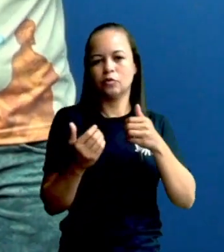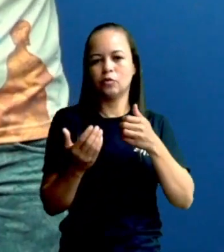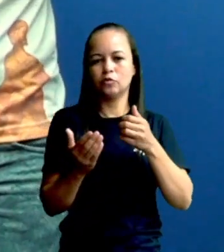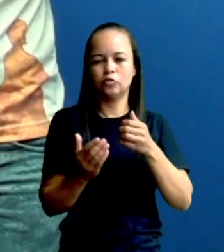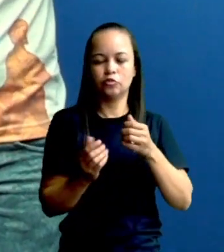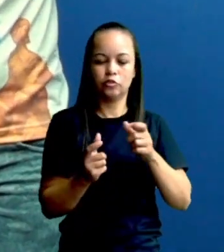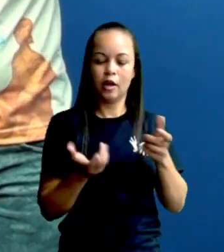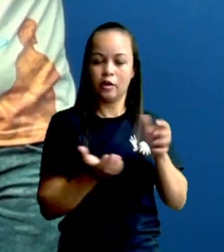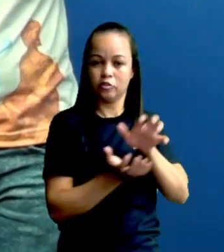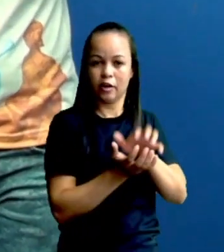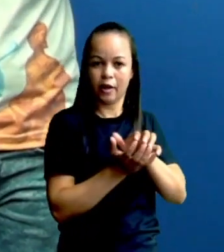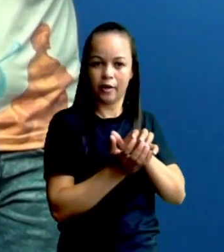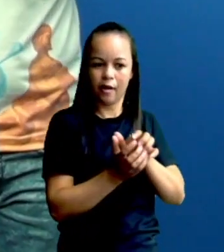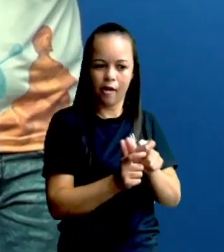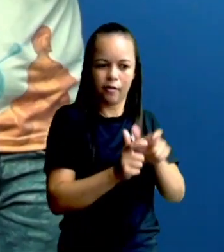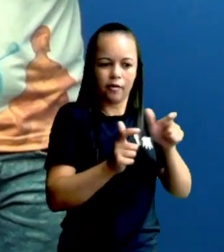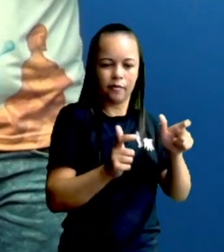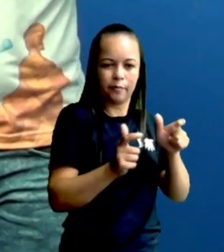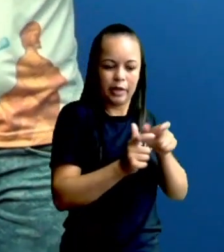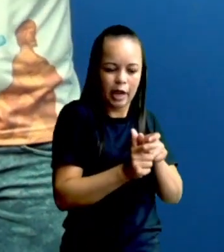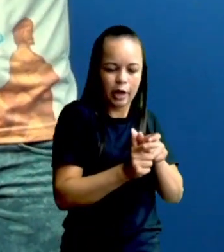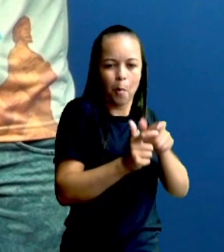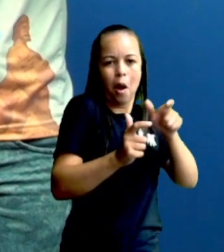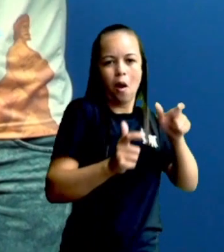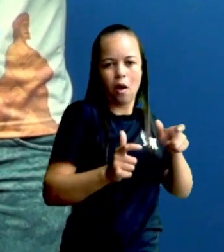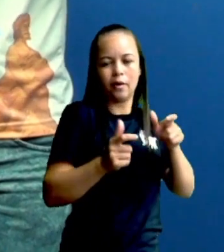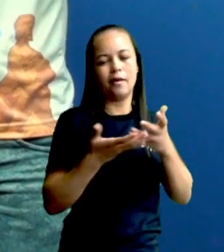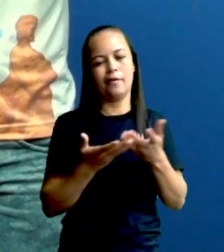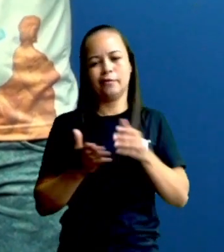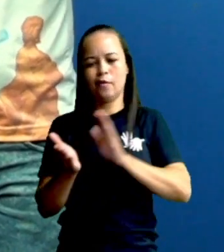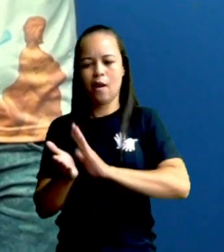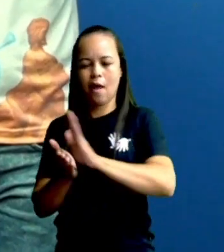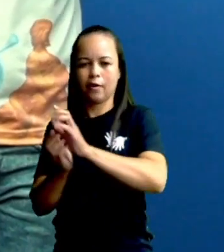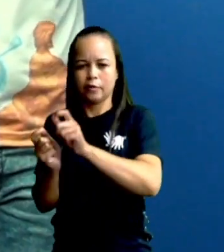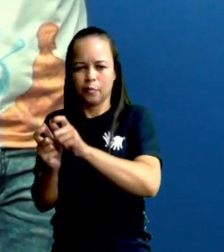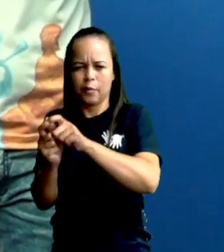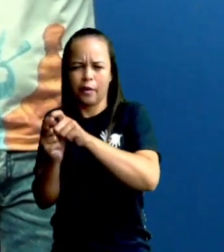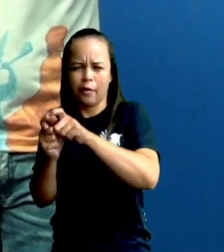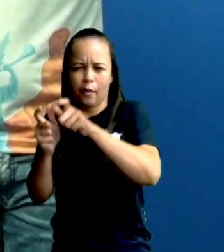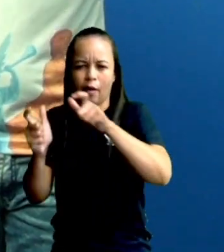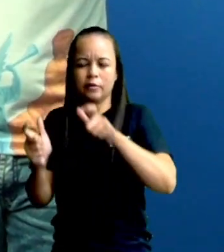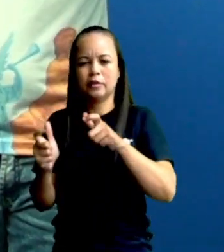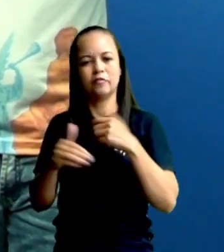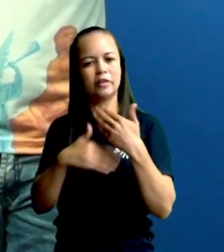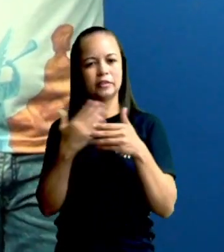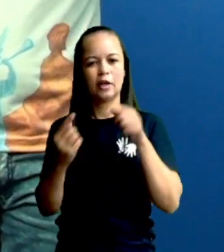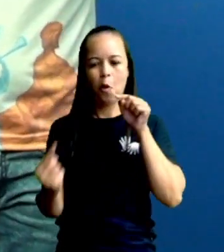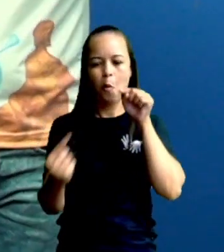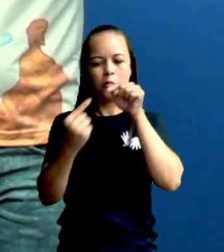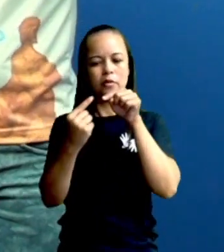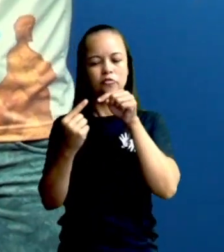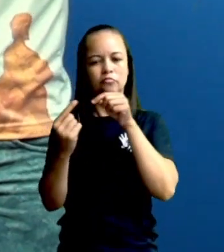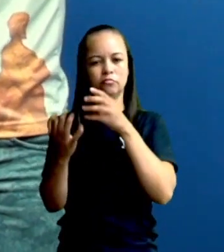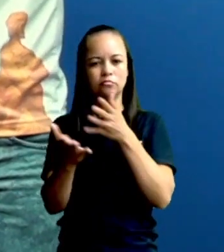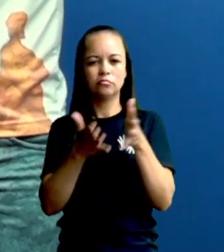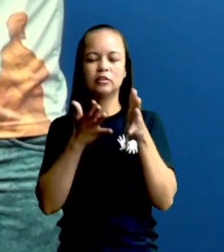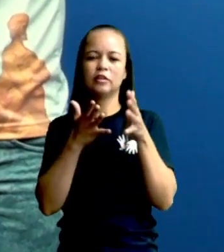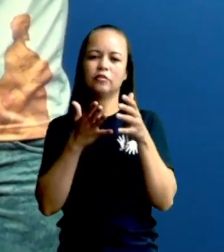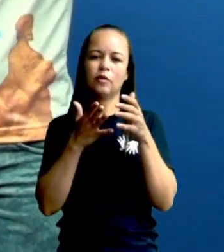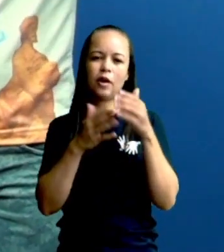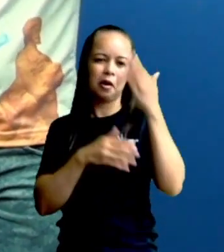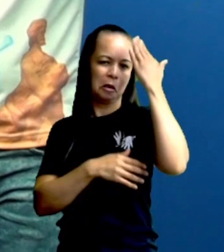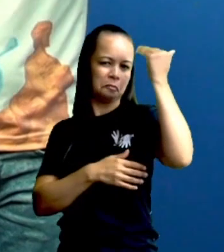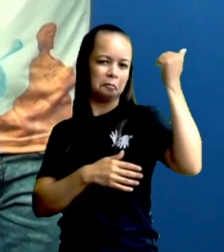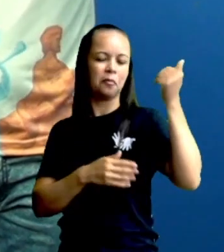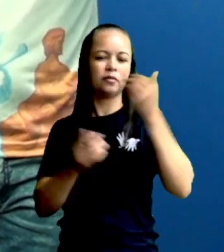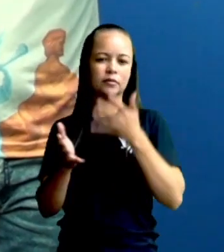uma lagartixa pequena para uma lagartixa grande. Mesmo sendo lagartixa, você vai seguir seus objetivos, vai seguir ser uma lagartixa de sucesso,